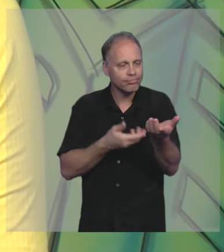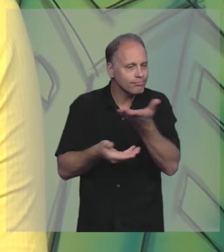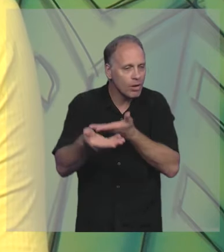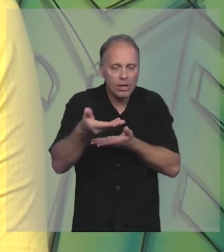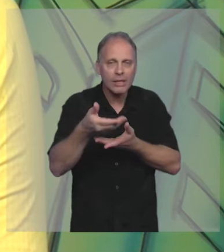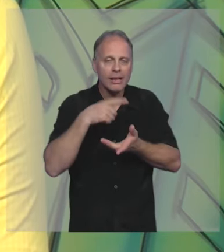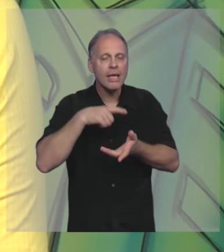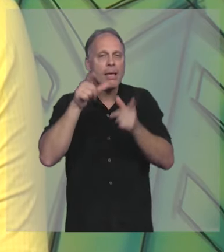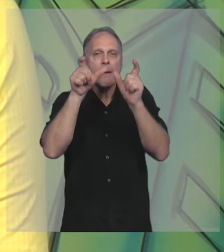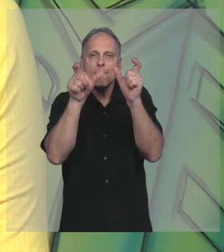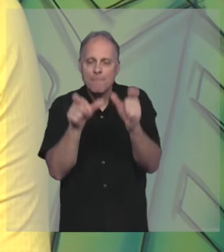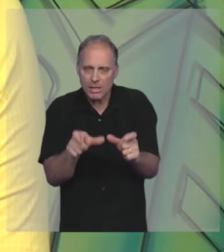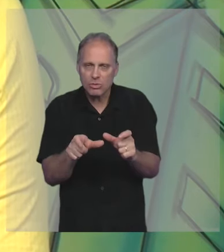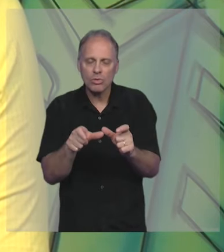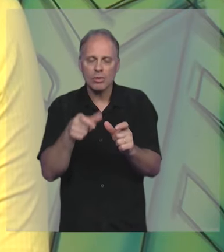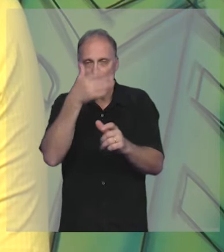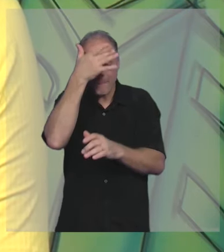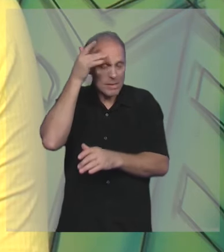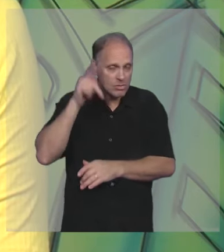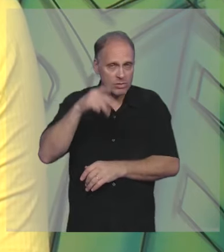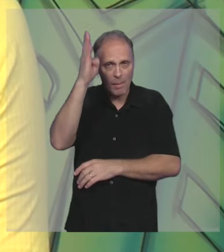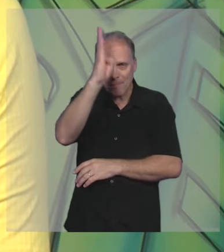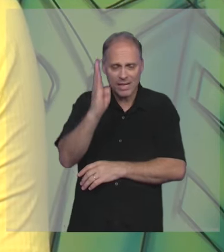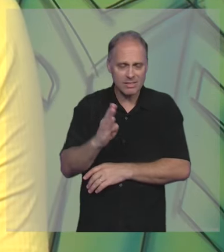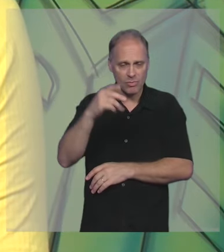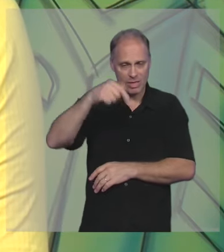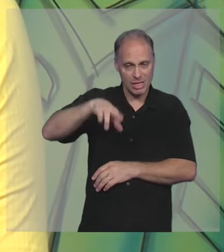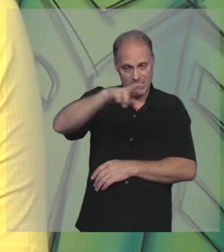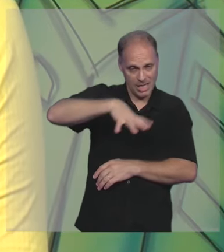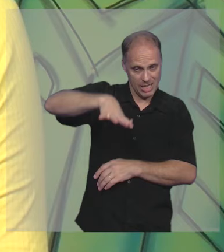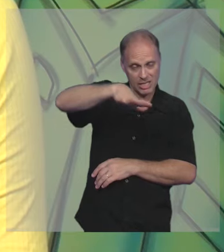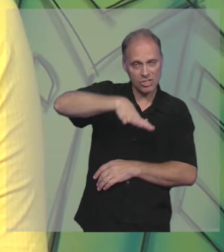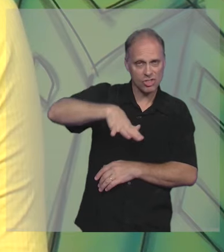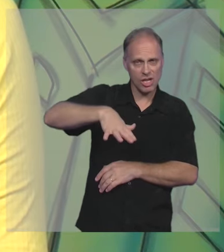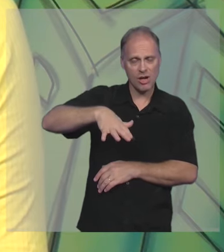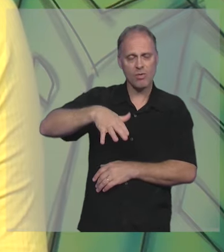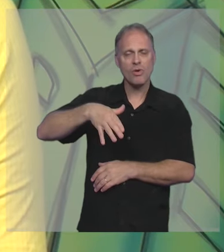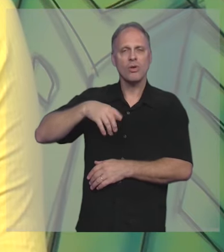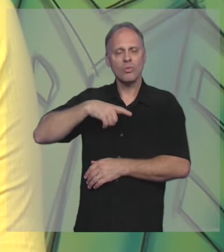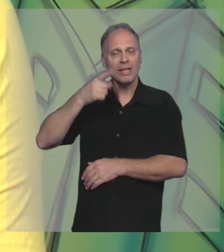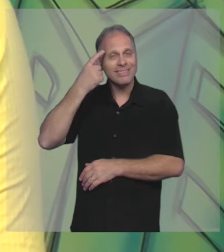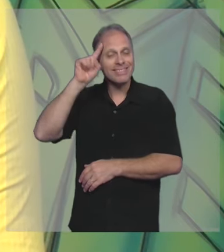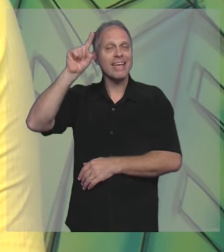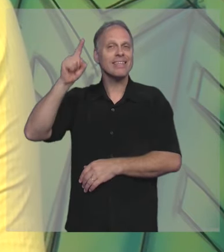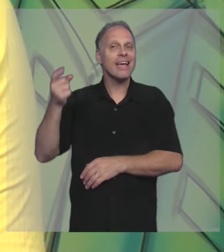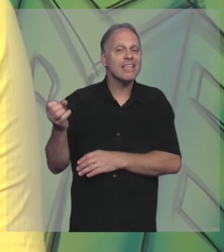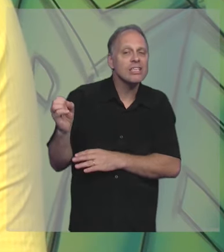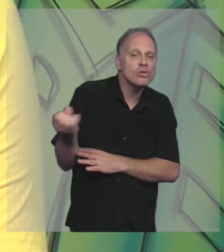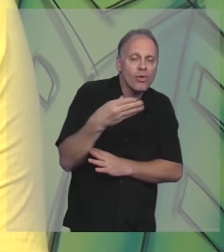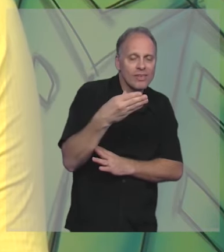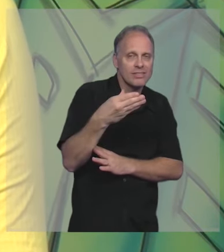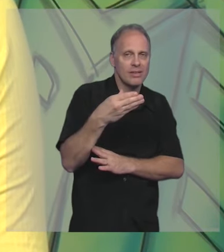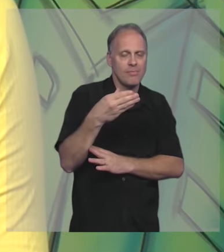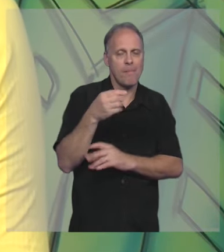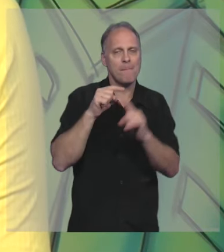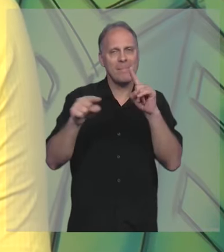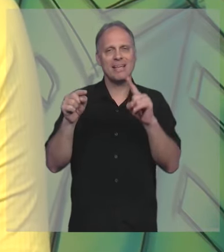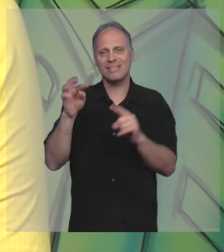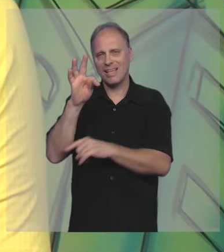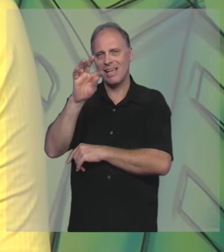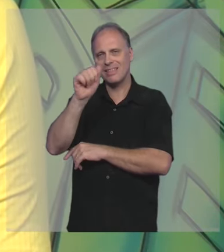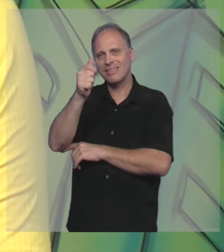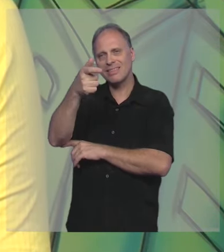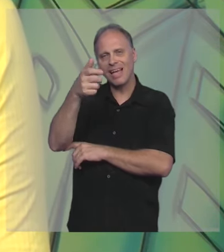sim muitas pessoas no Brasil, no Vale dos Sinos, com essa questão de inovação, de empreendedorismo. Só que as